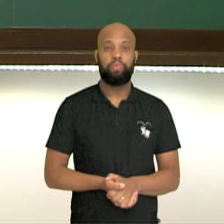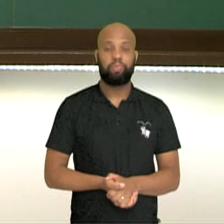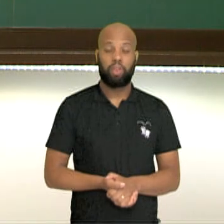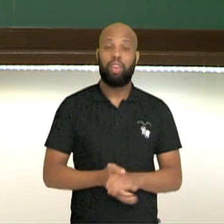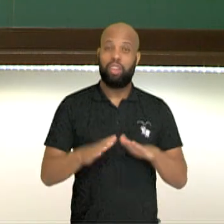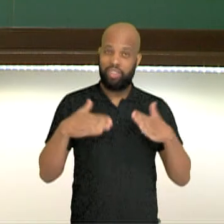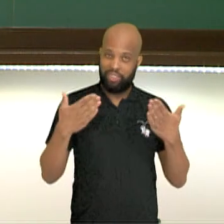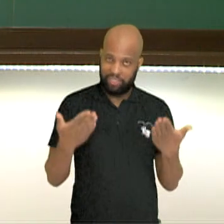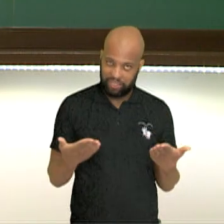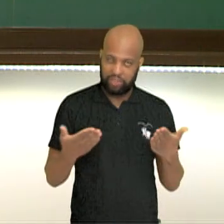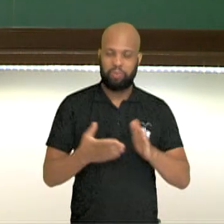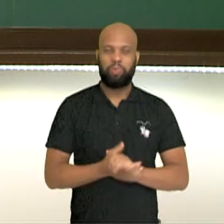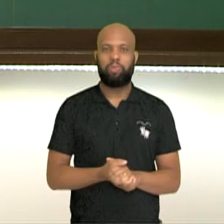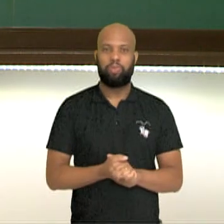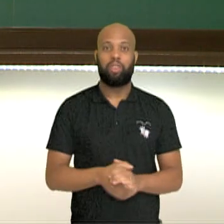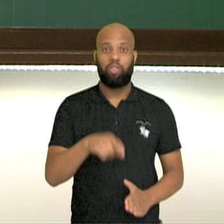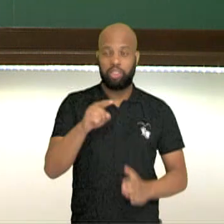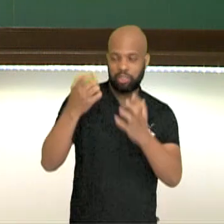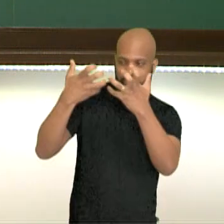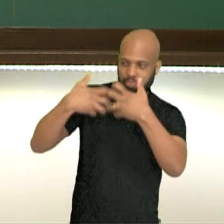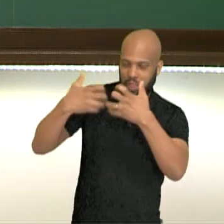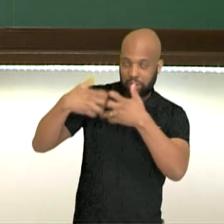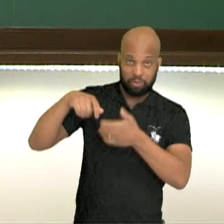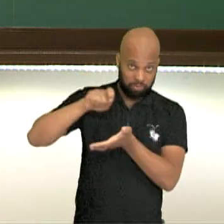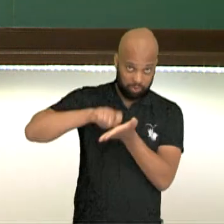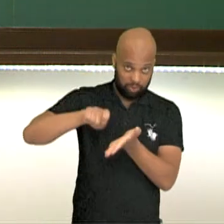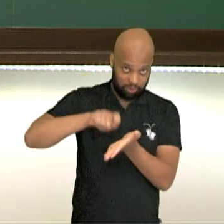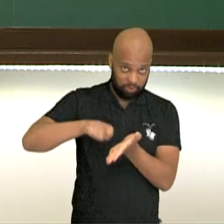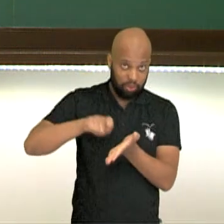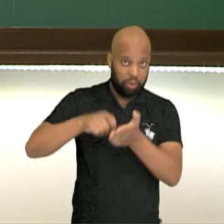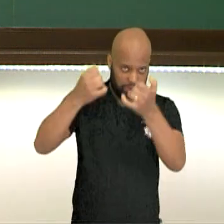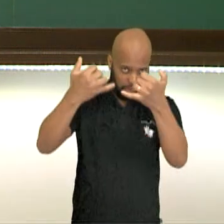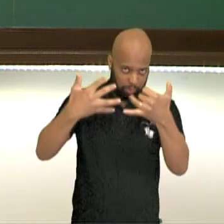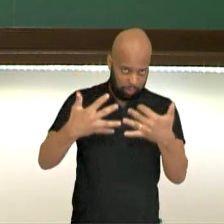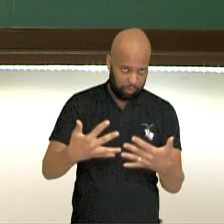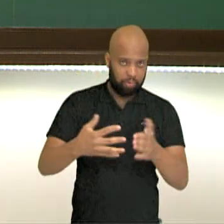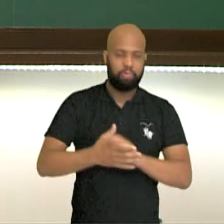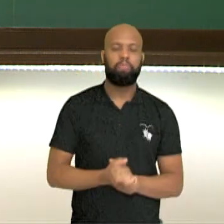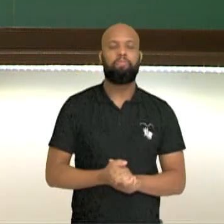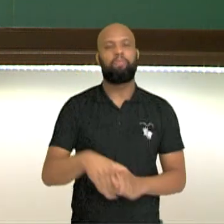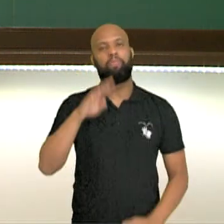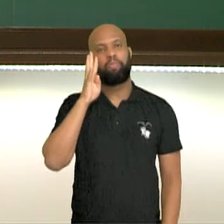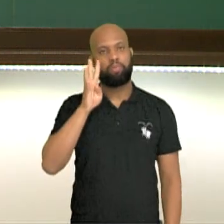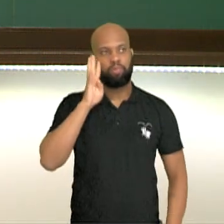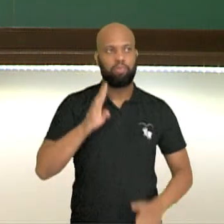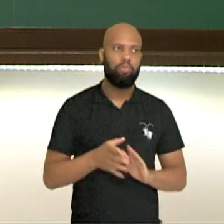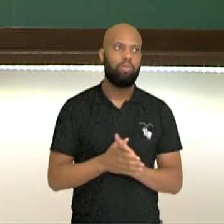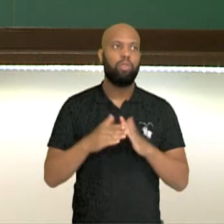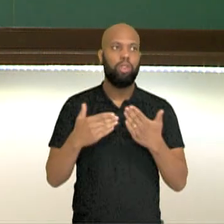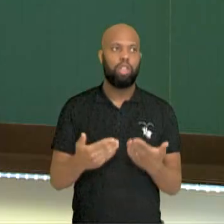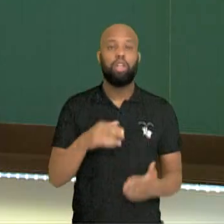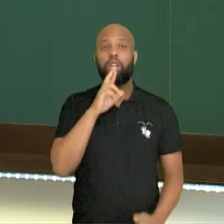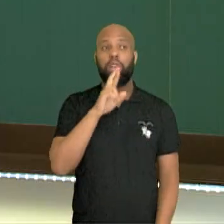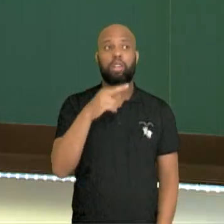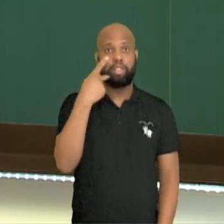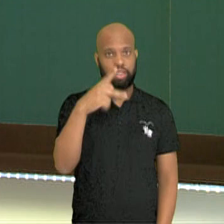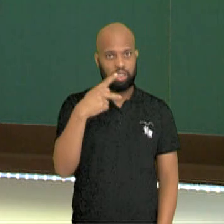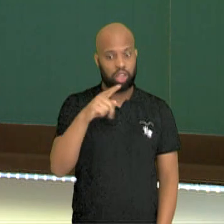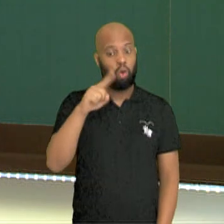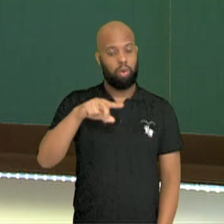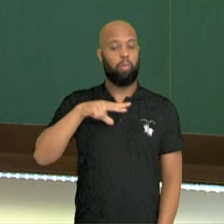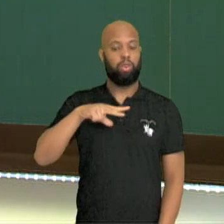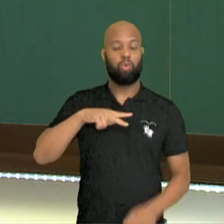E aí, senhores? Pensaram nessa? Justificaram? Legal. Então, a sua resposta, ainda